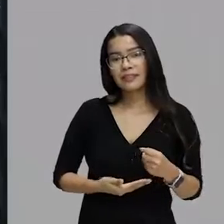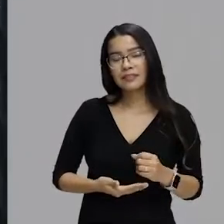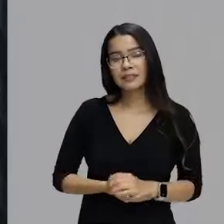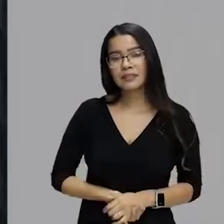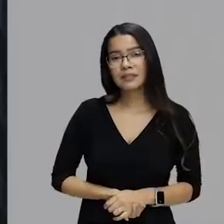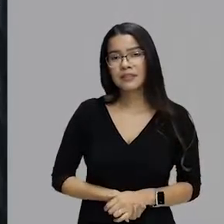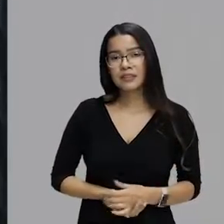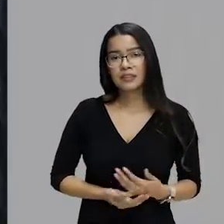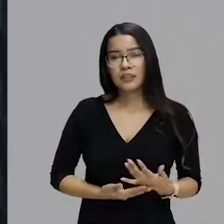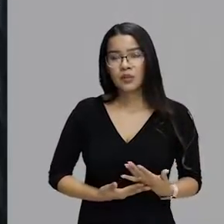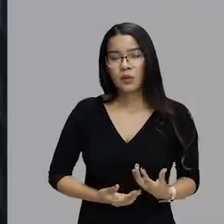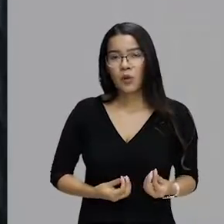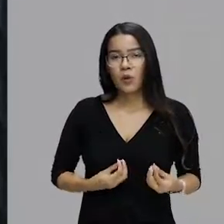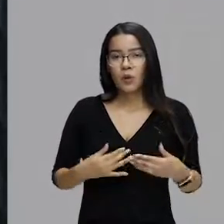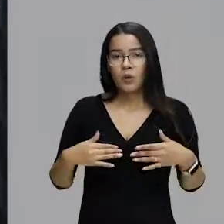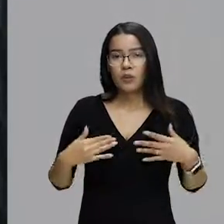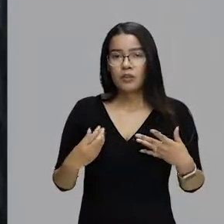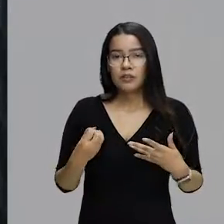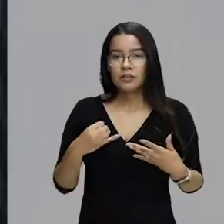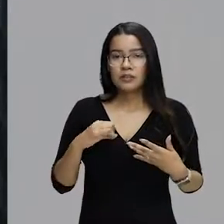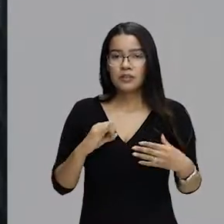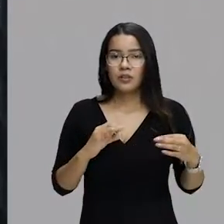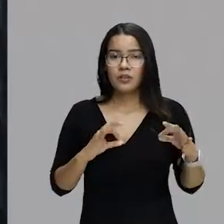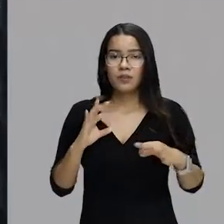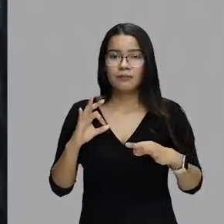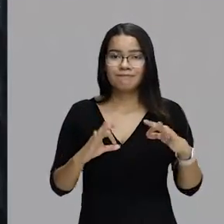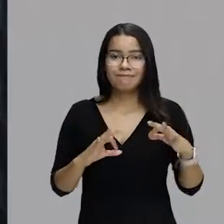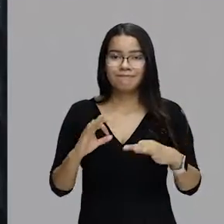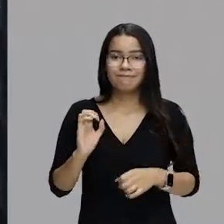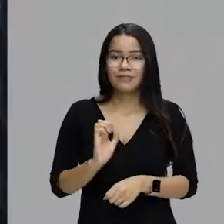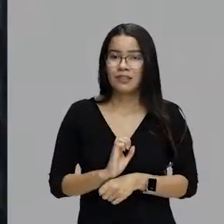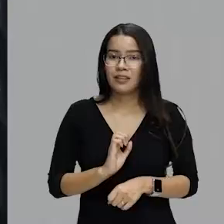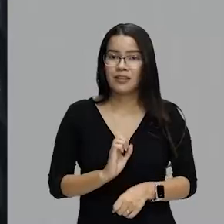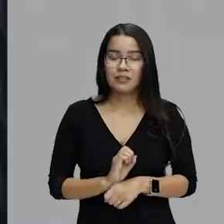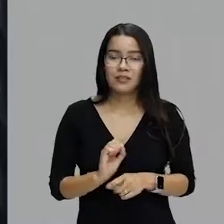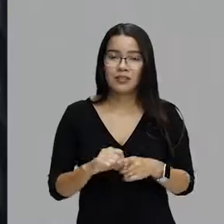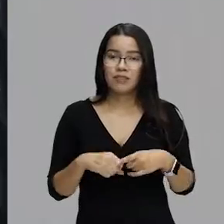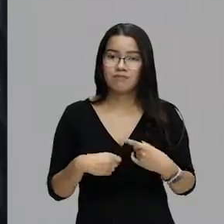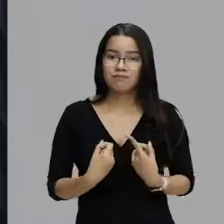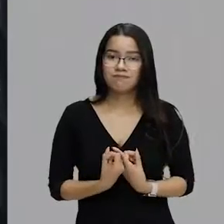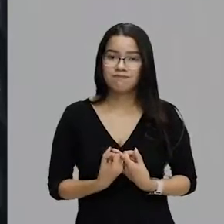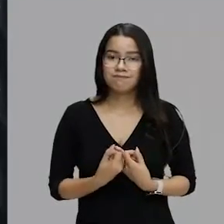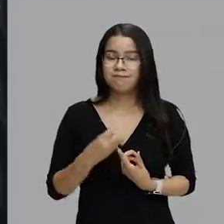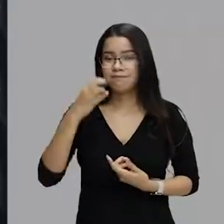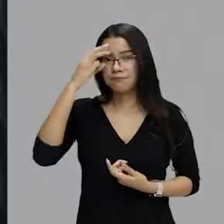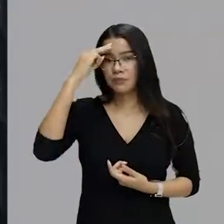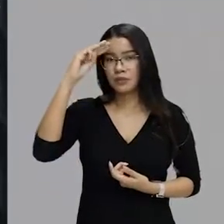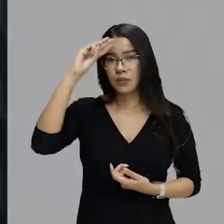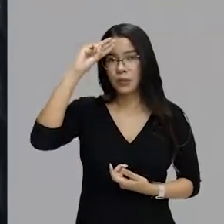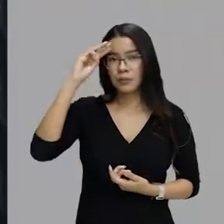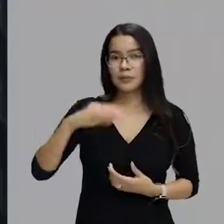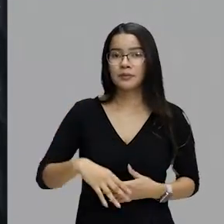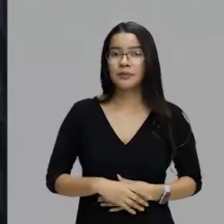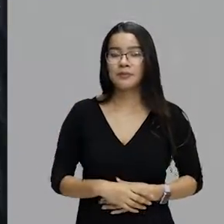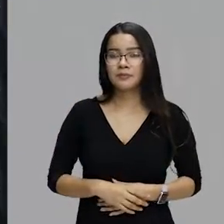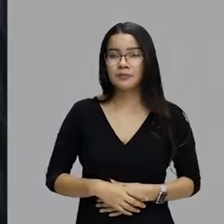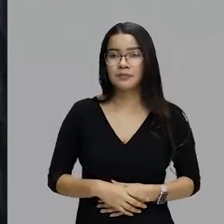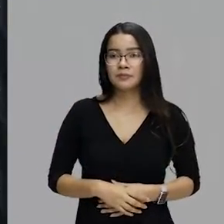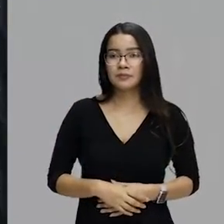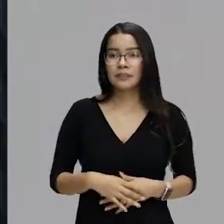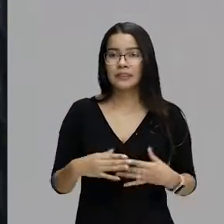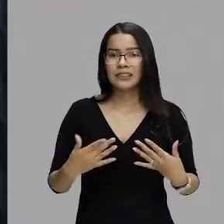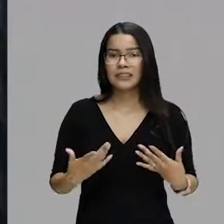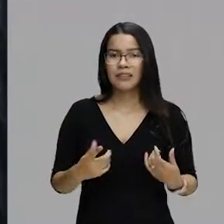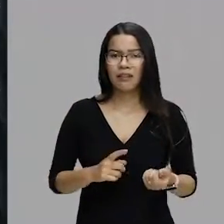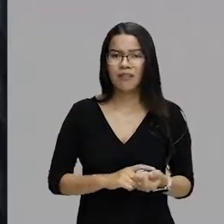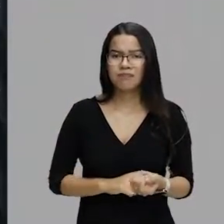comunismo soviético, no momento que se organiza esse Estado socialista cubano, que Cuba se define como Estado socialista, as